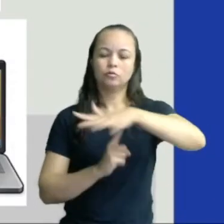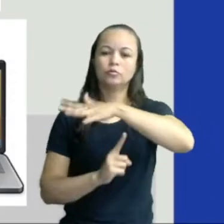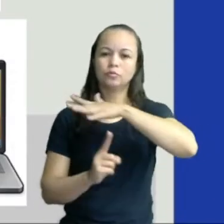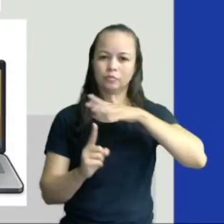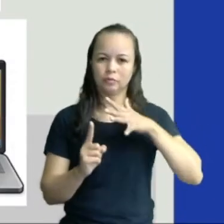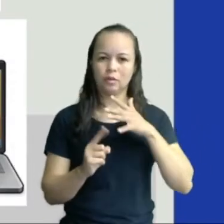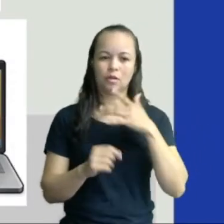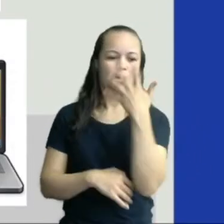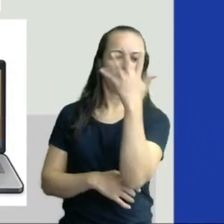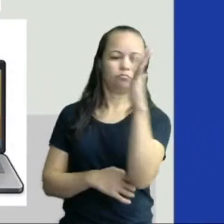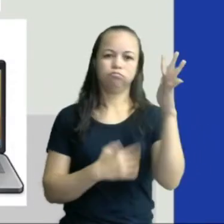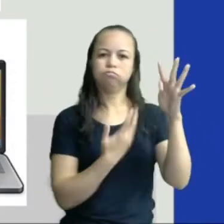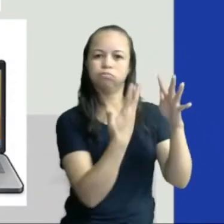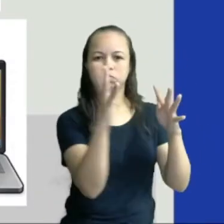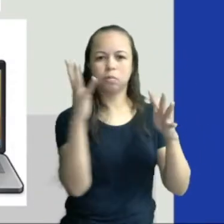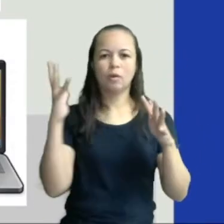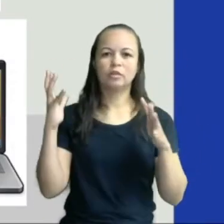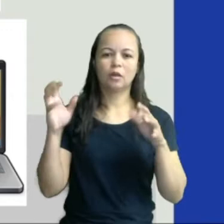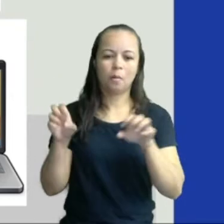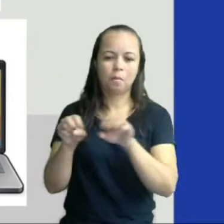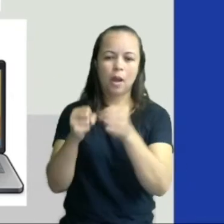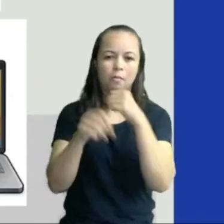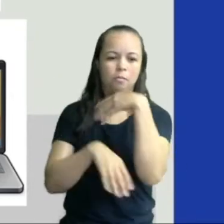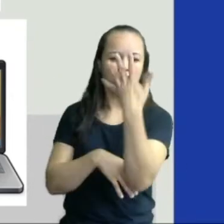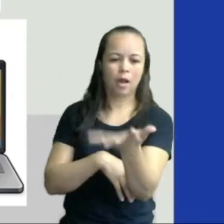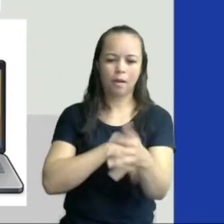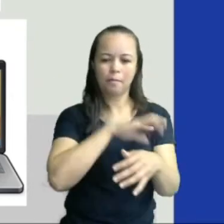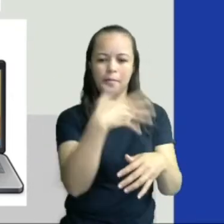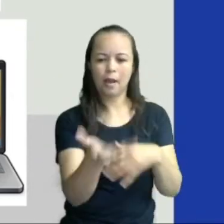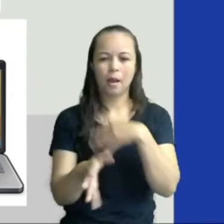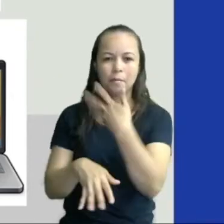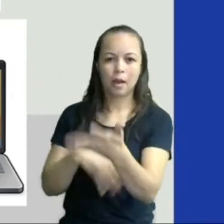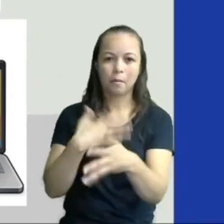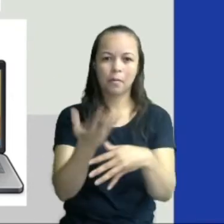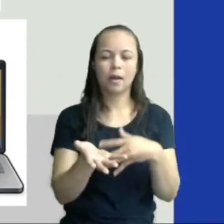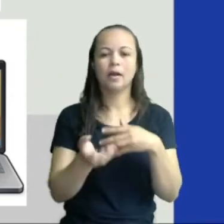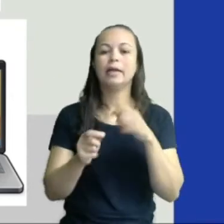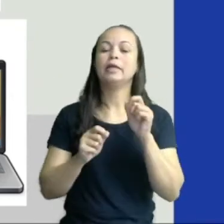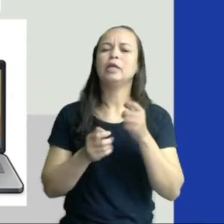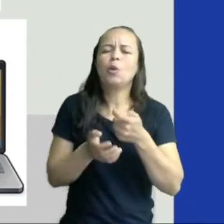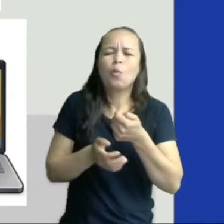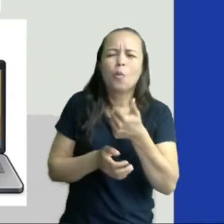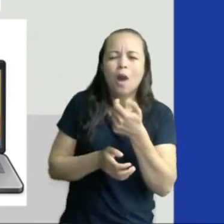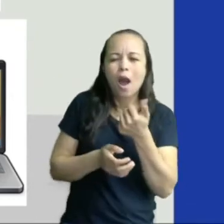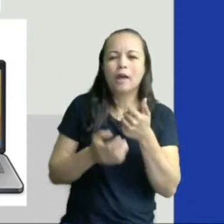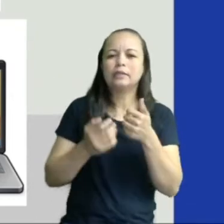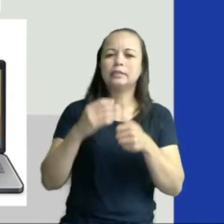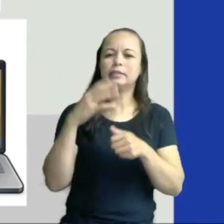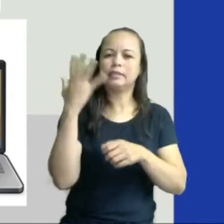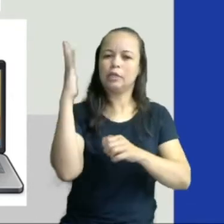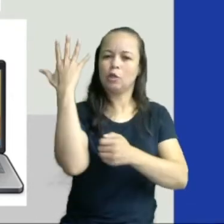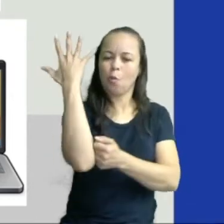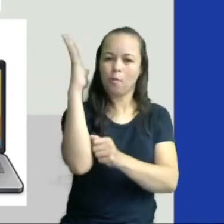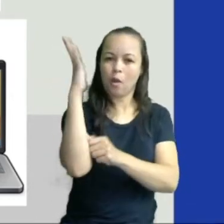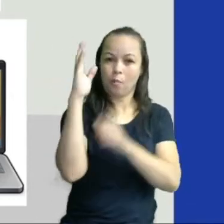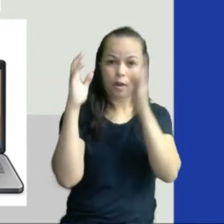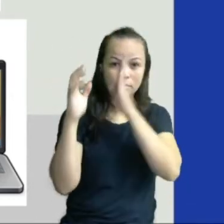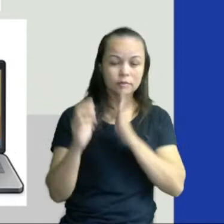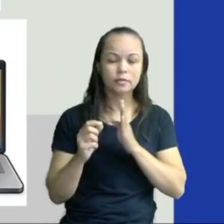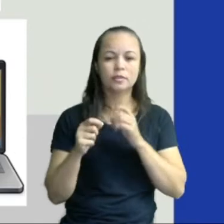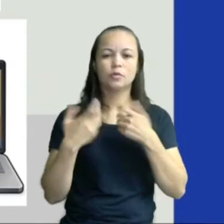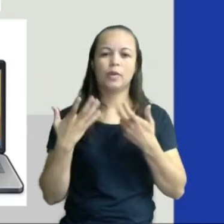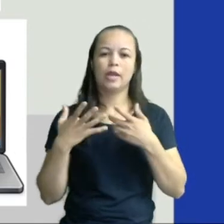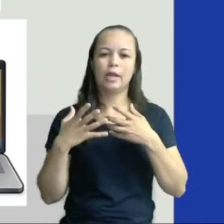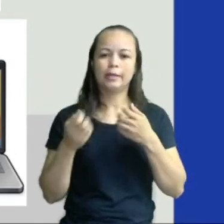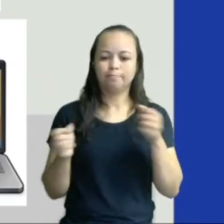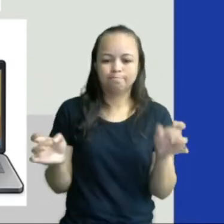foi toda desmatada e quase que o pau-brasil entre em extinção. Atualmente, as poucas árvores existentes desse